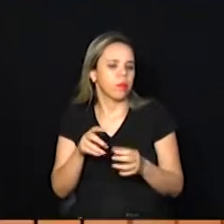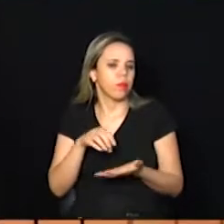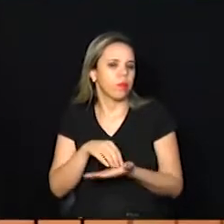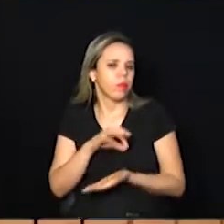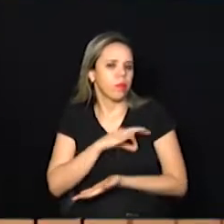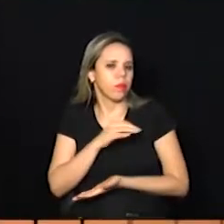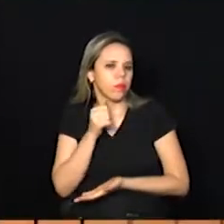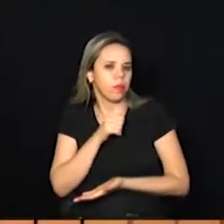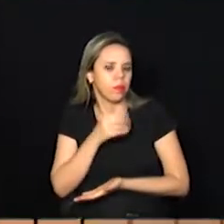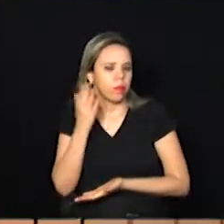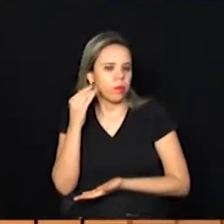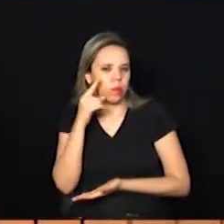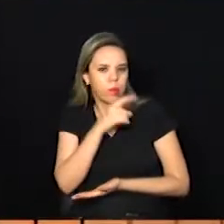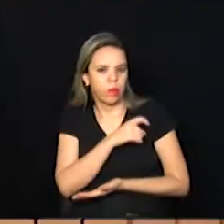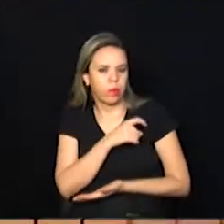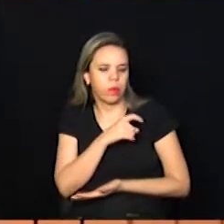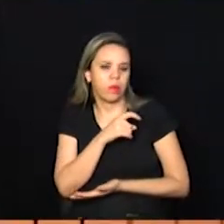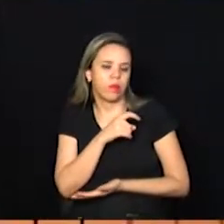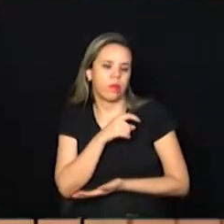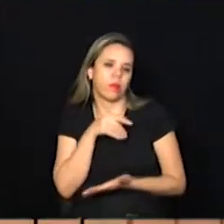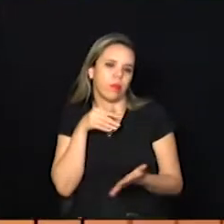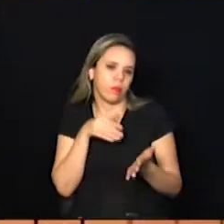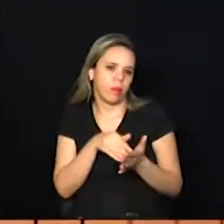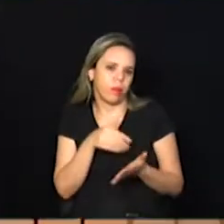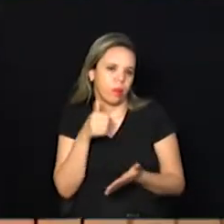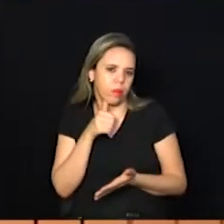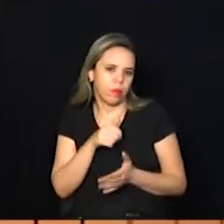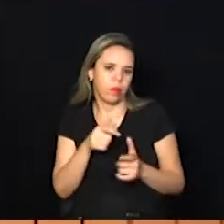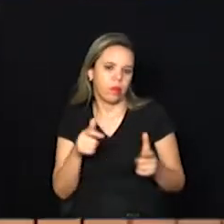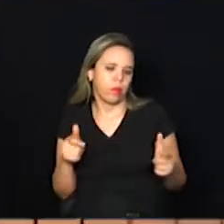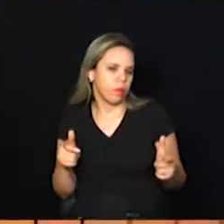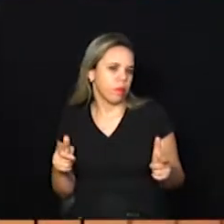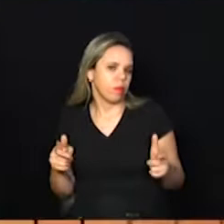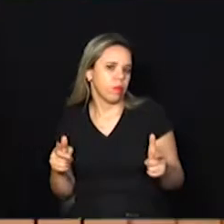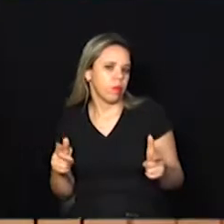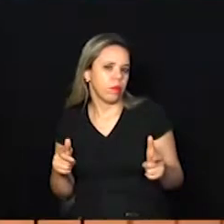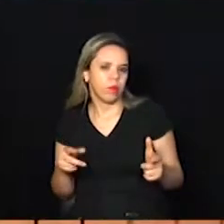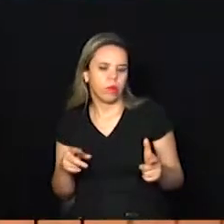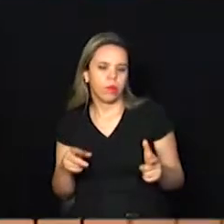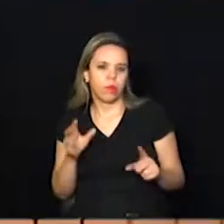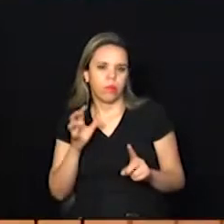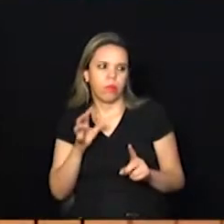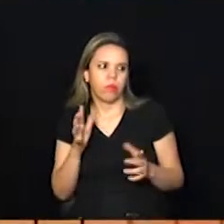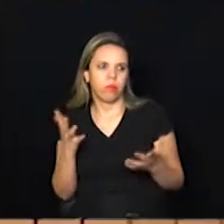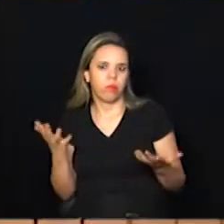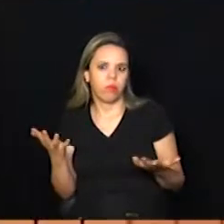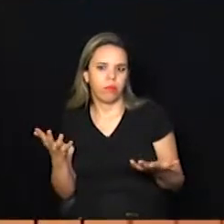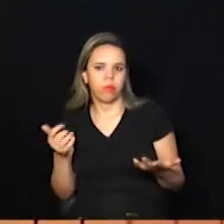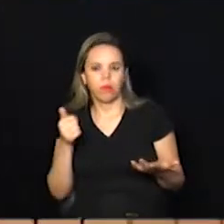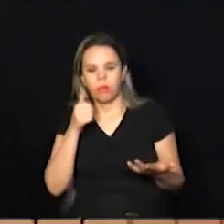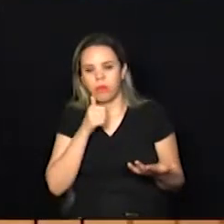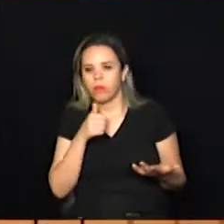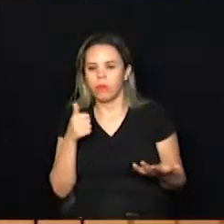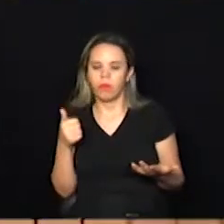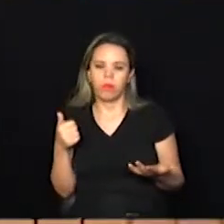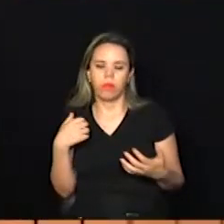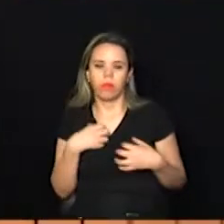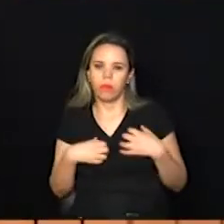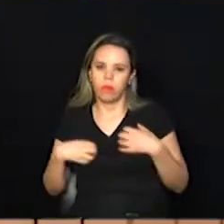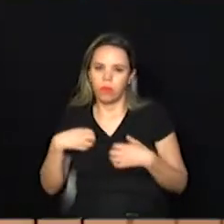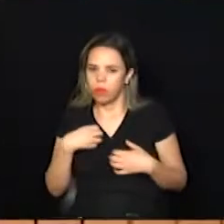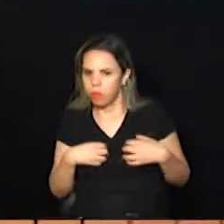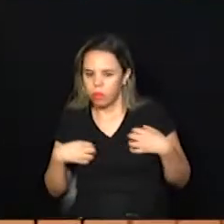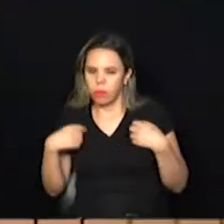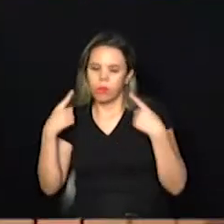Né? A gente sabe que é uma dificuldade, a delegacia é um ambiente tenso por si só, né? Para uma mulher que passou por uma situação